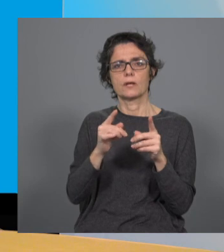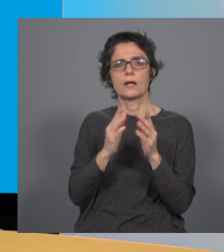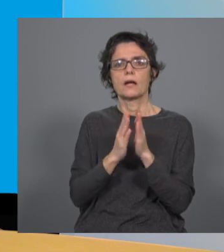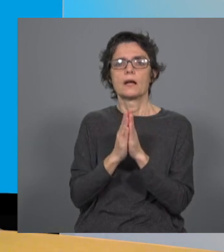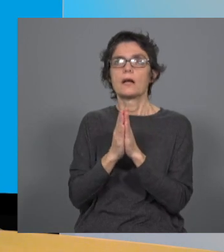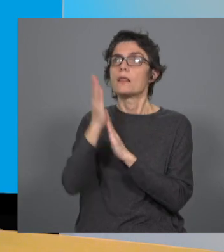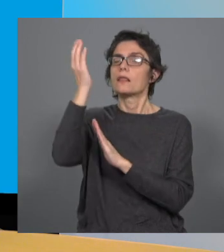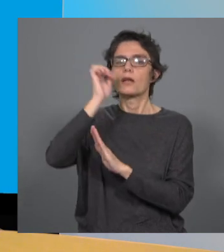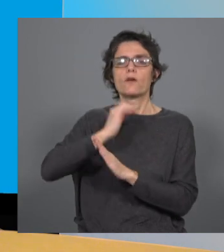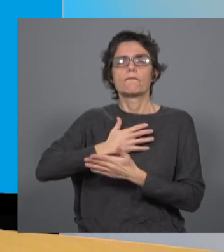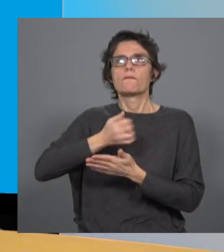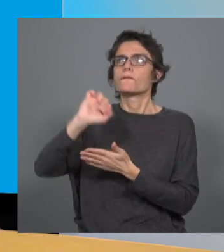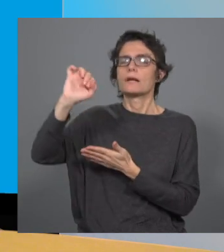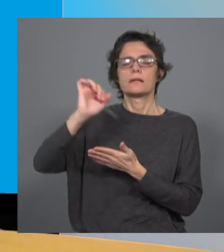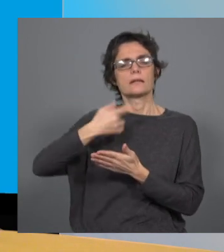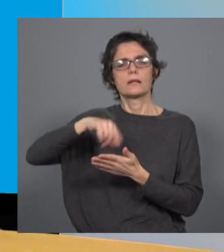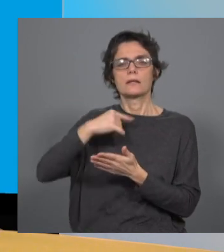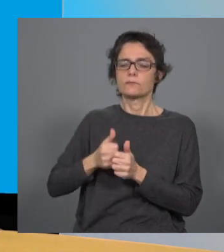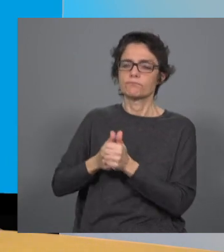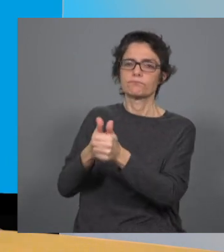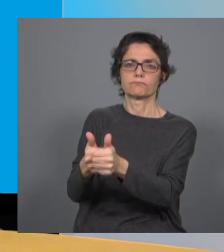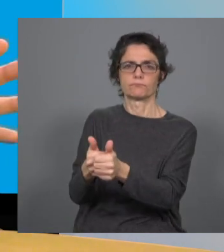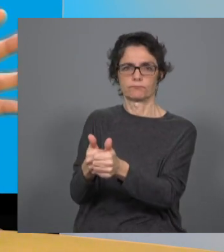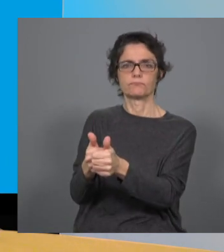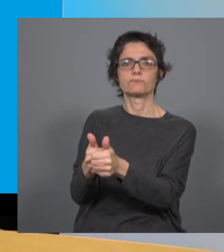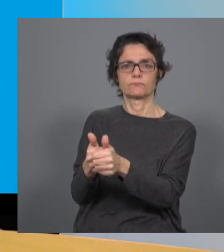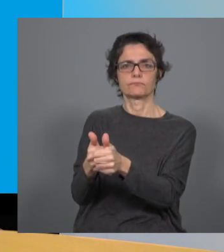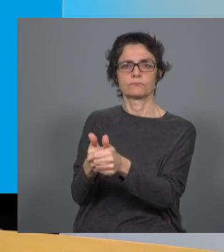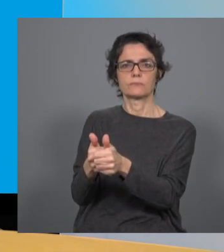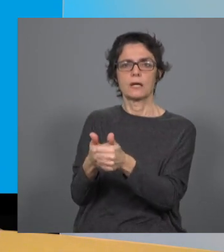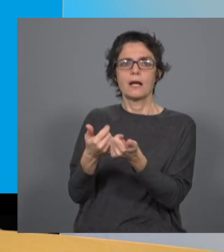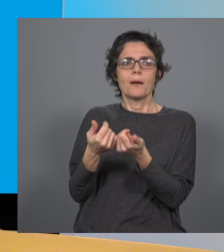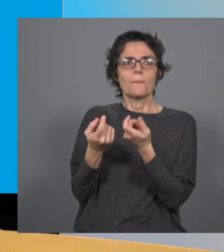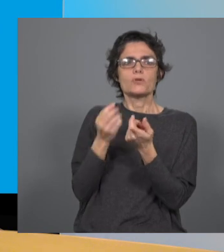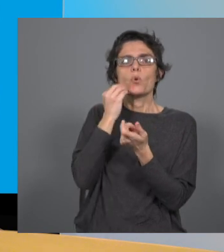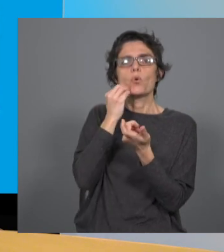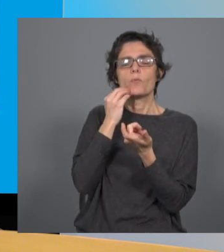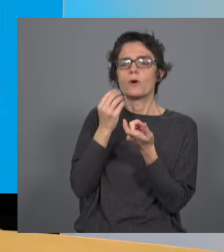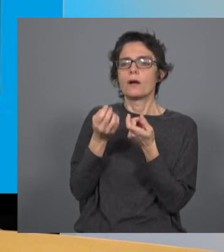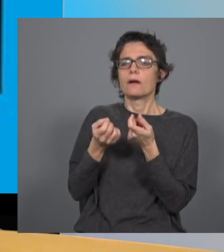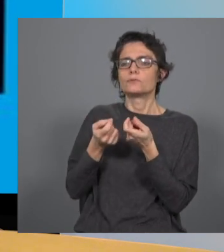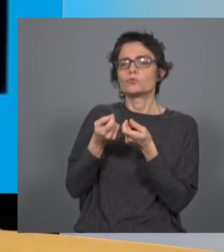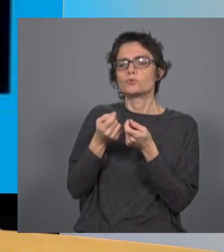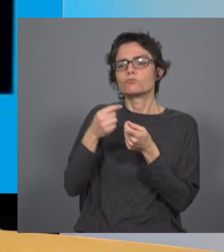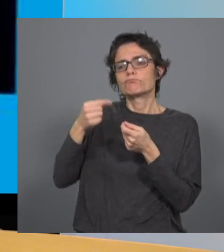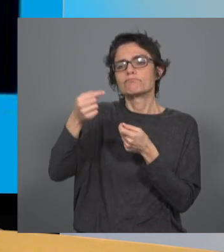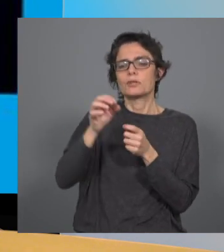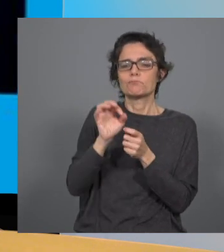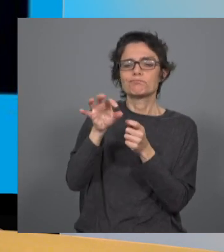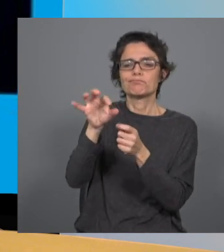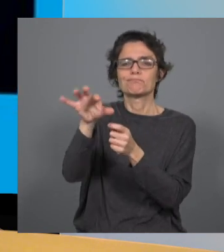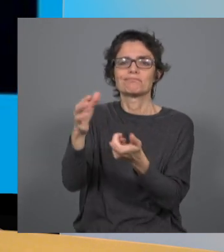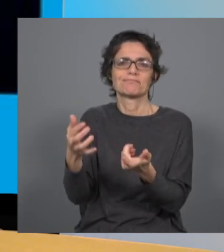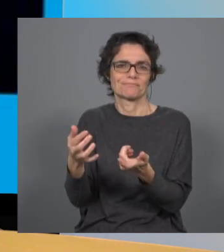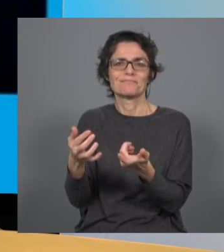é ter grandes ideias de que vamos alinhar a nossa vida segundo o plano de Deus, mas depois nas coisas concretas e comezinhas do dia-a-dia